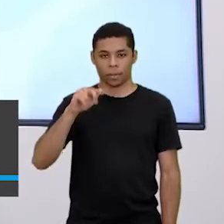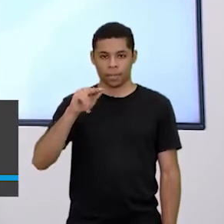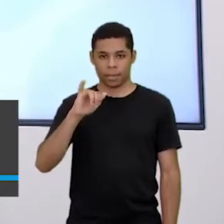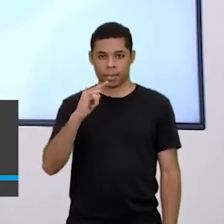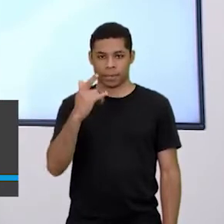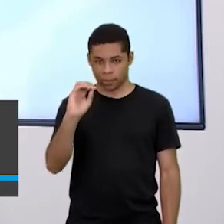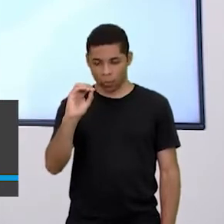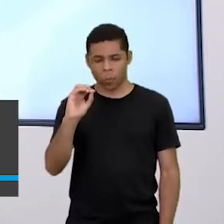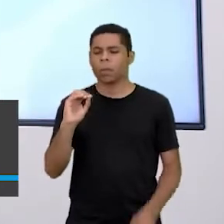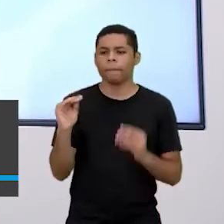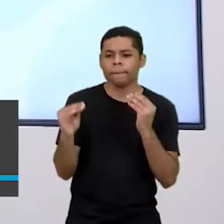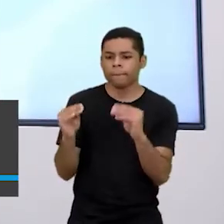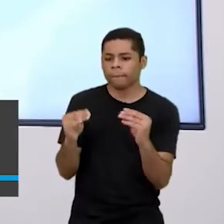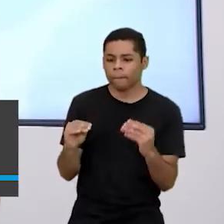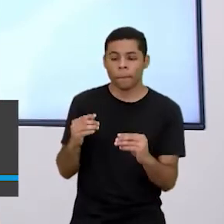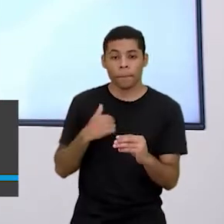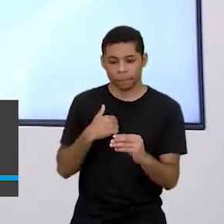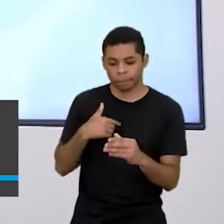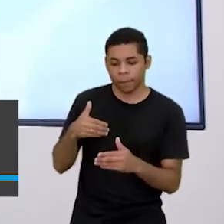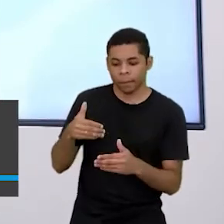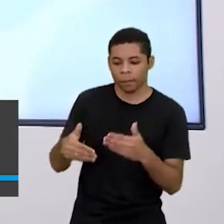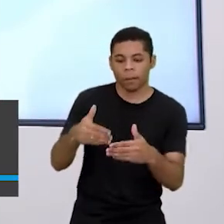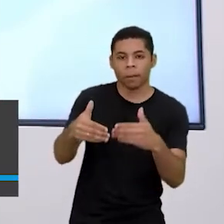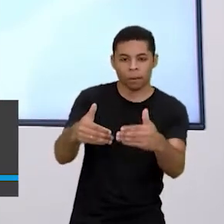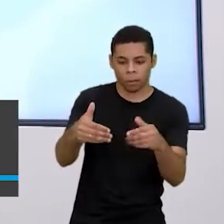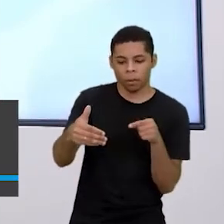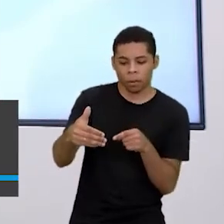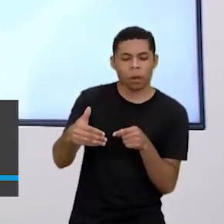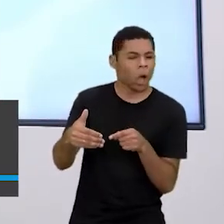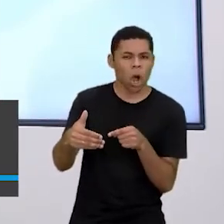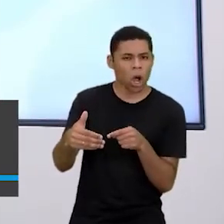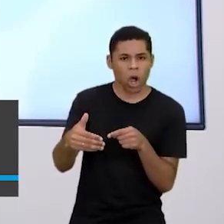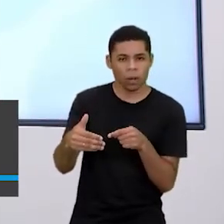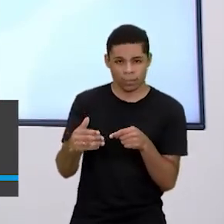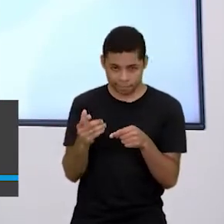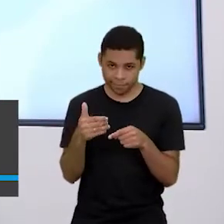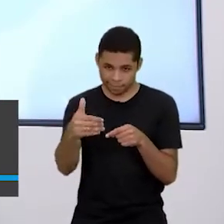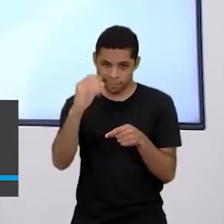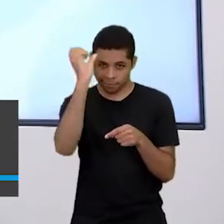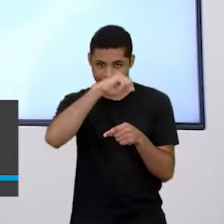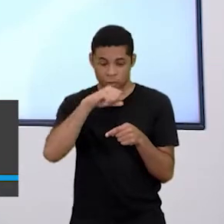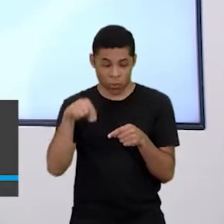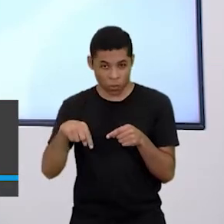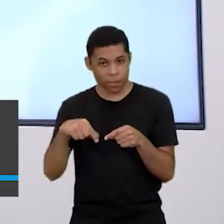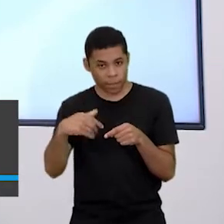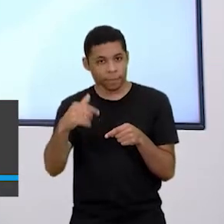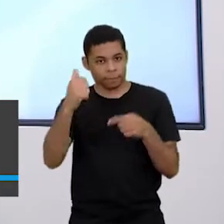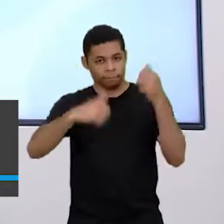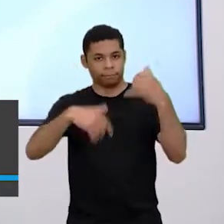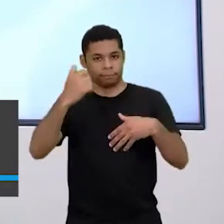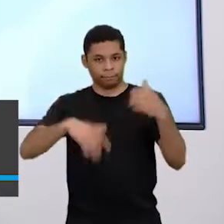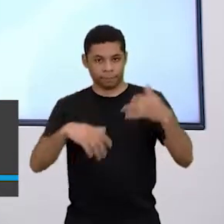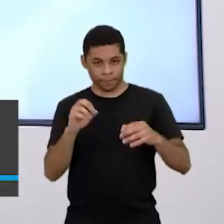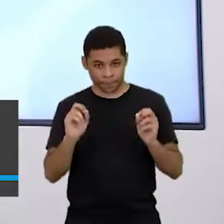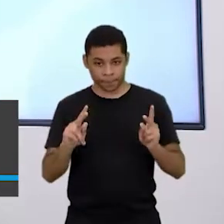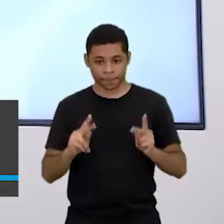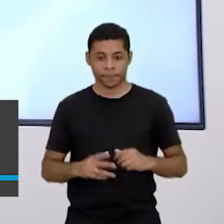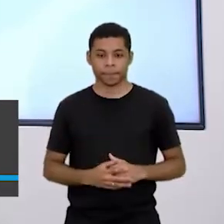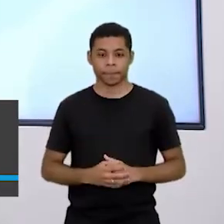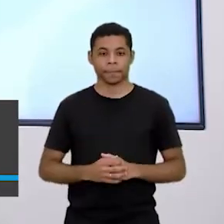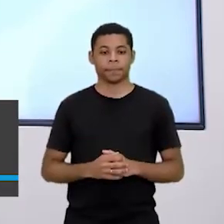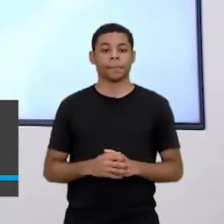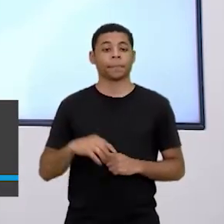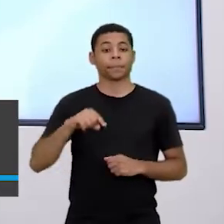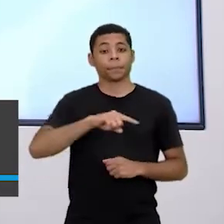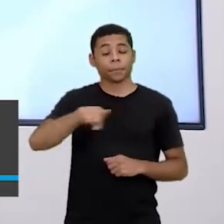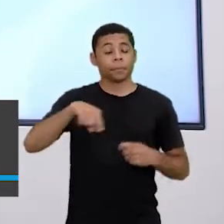no processo que você levou, né? No processo criativo desta personagem, né? Então o